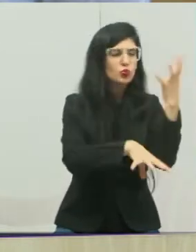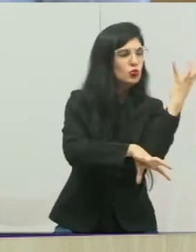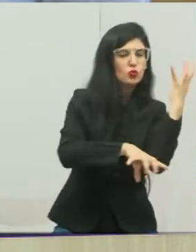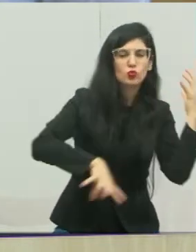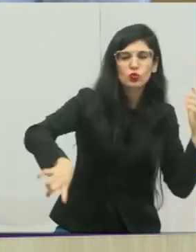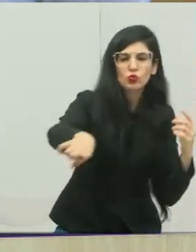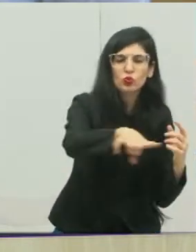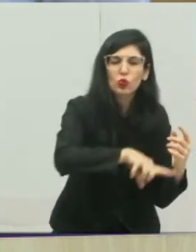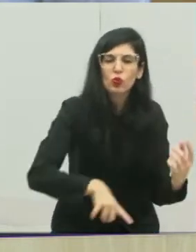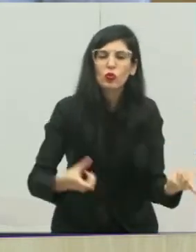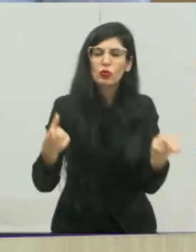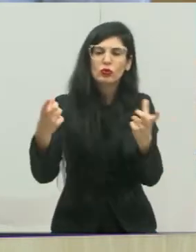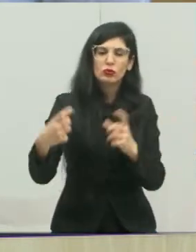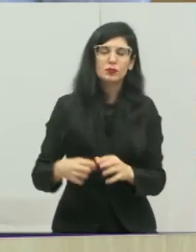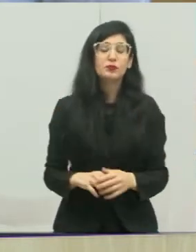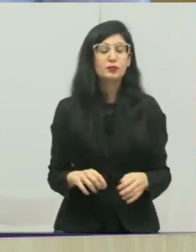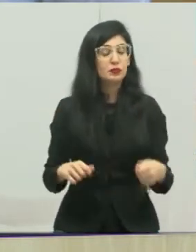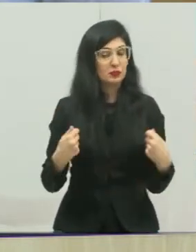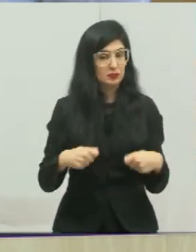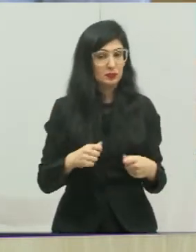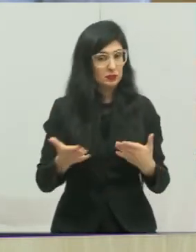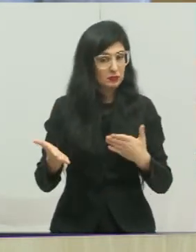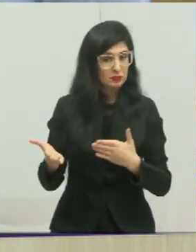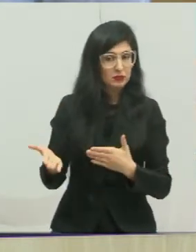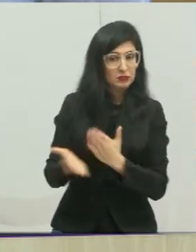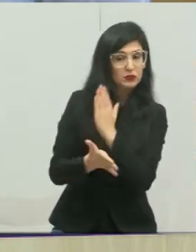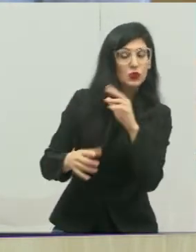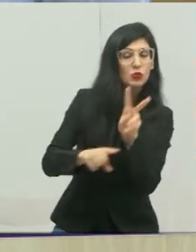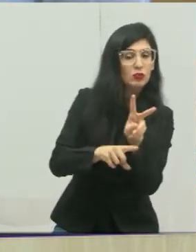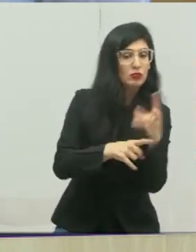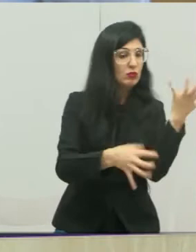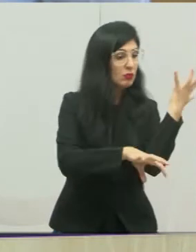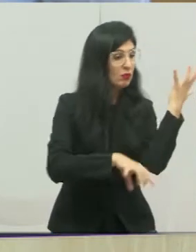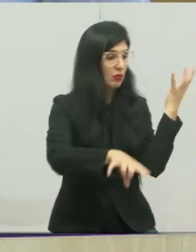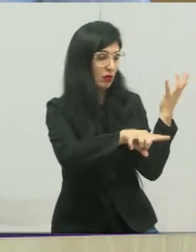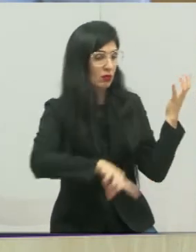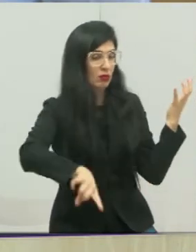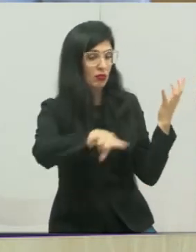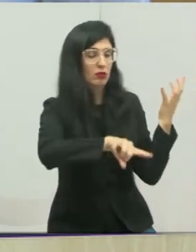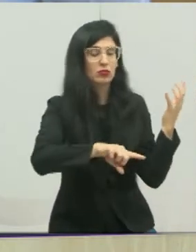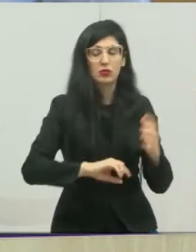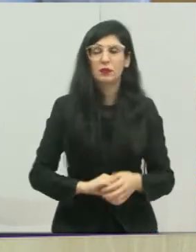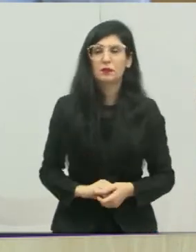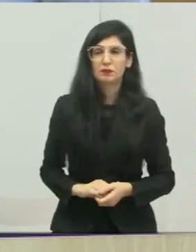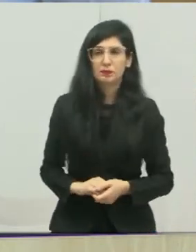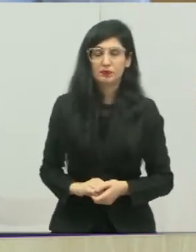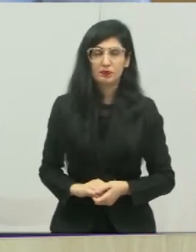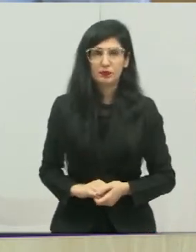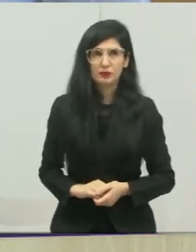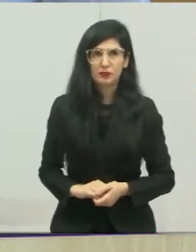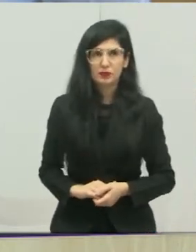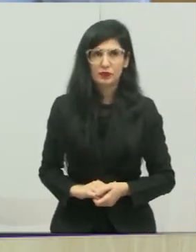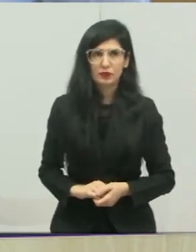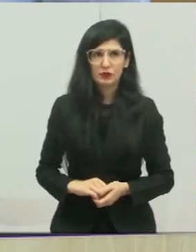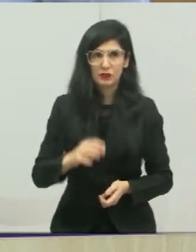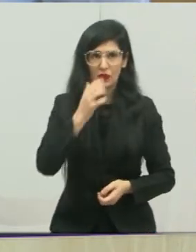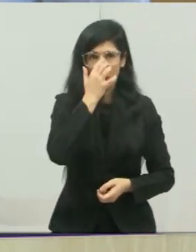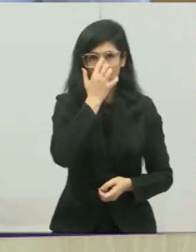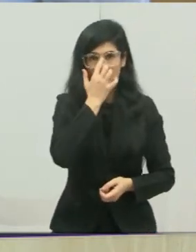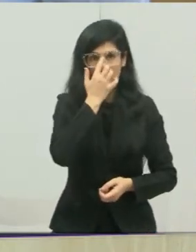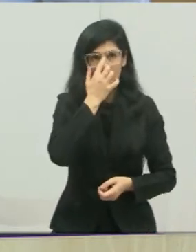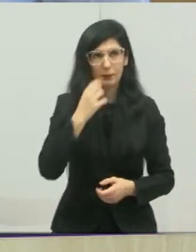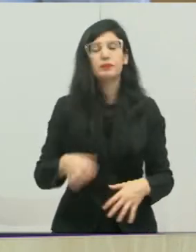expedição de autorização de supressão de vegetação eventual e de baixo impacto ambiental, considerando que em nosso município, em